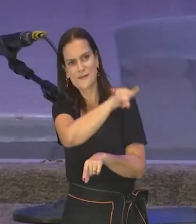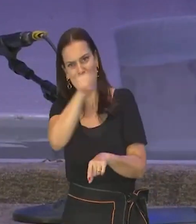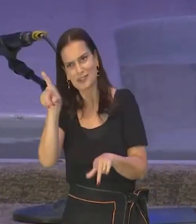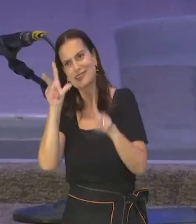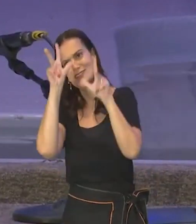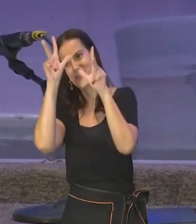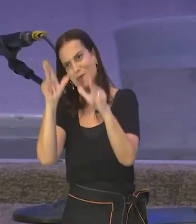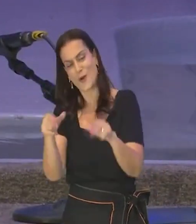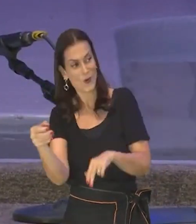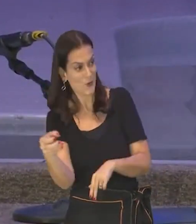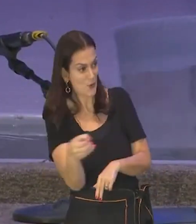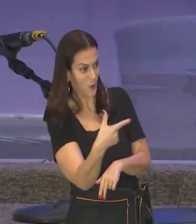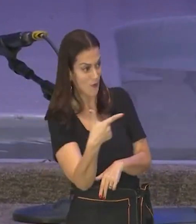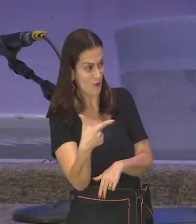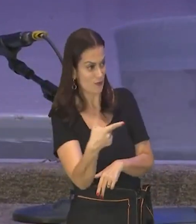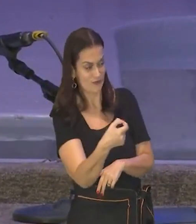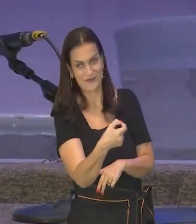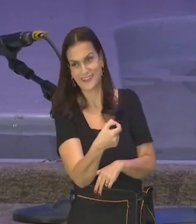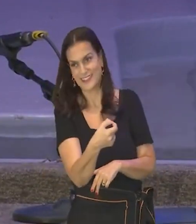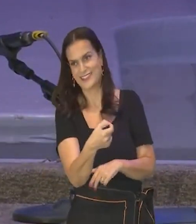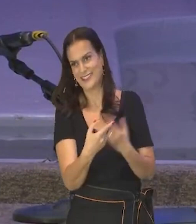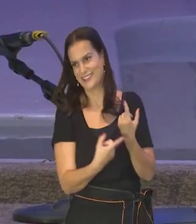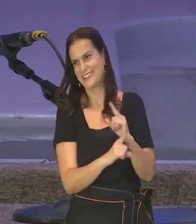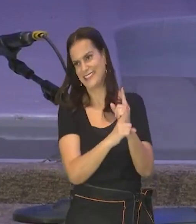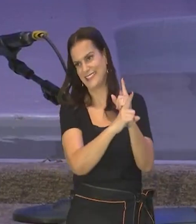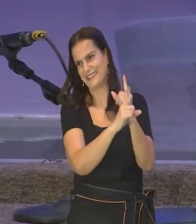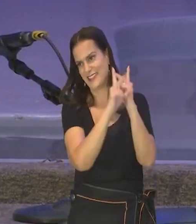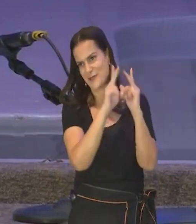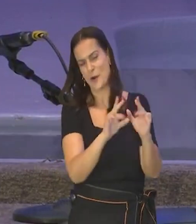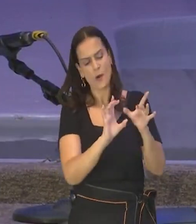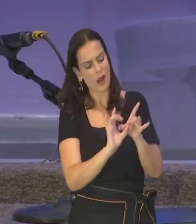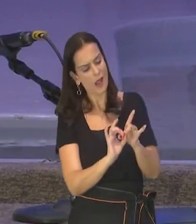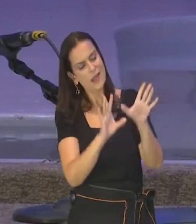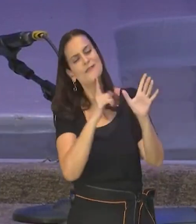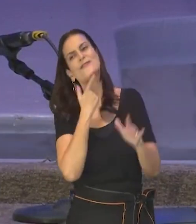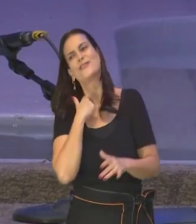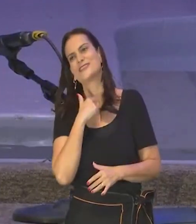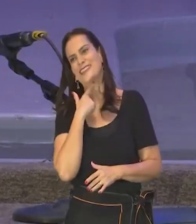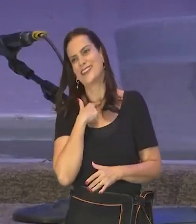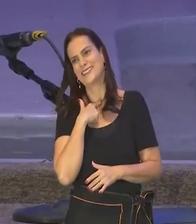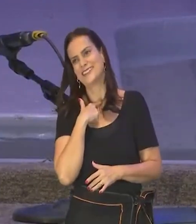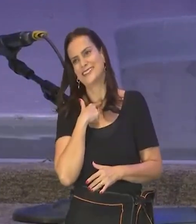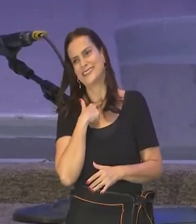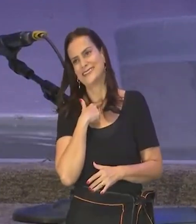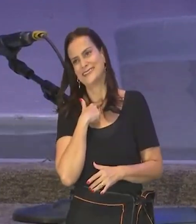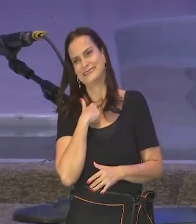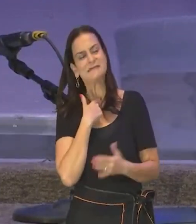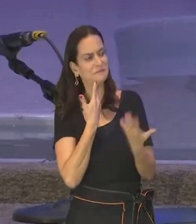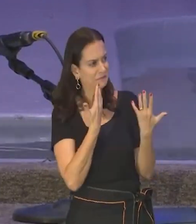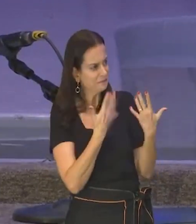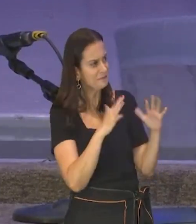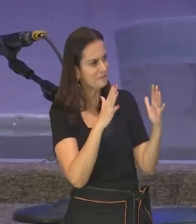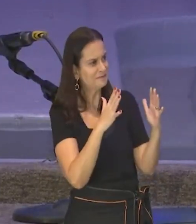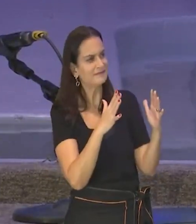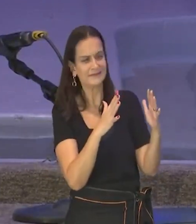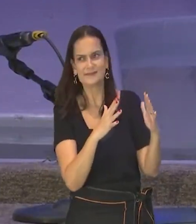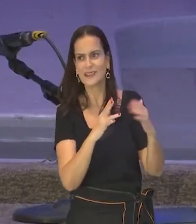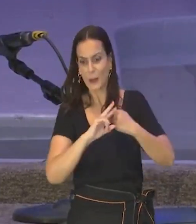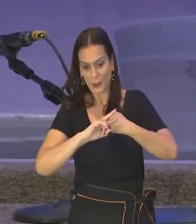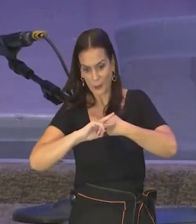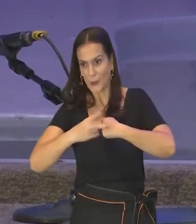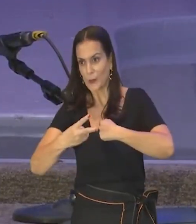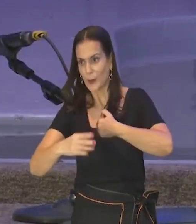estes novos discípulos em Cristo, de maneira livre, de maneira espontânea, admirados, que esta